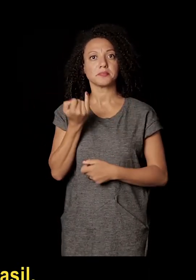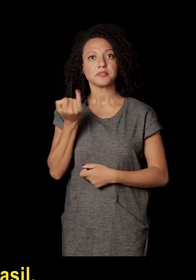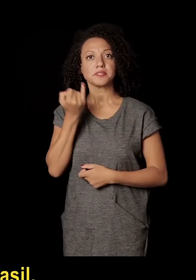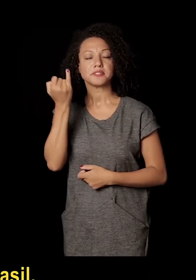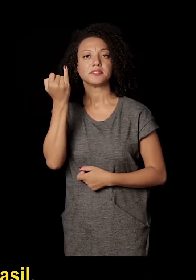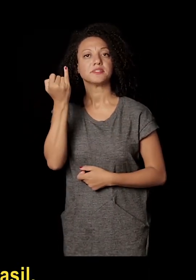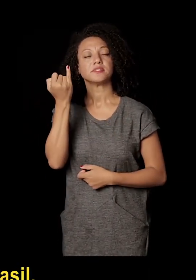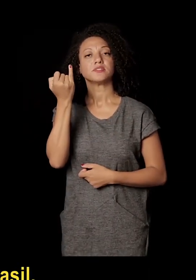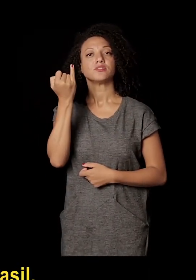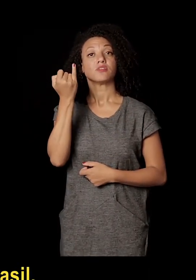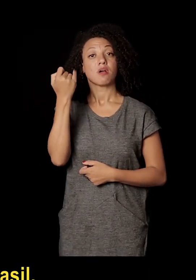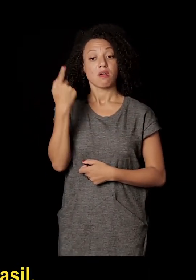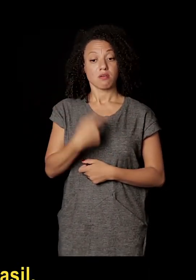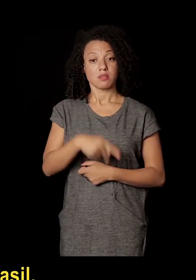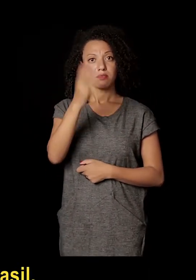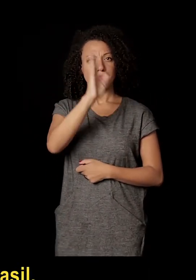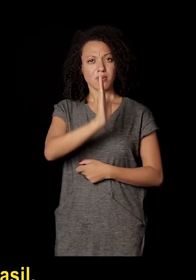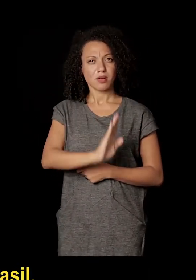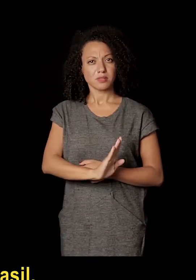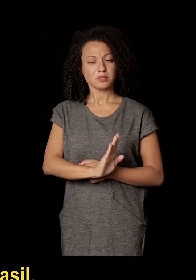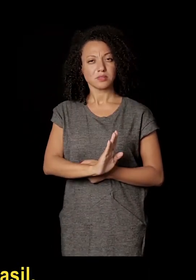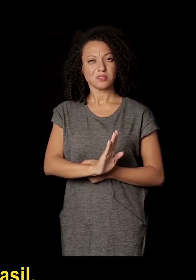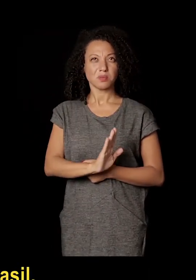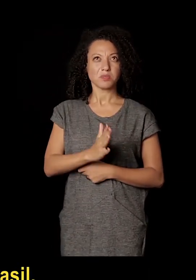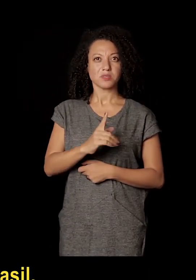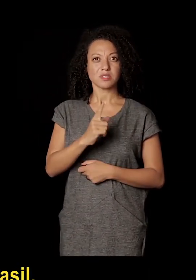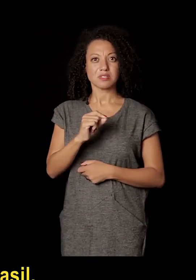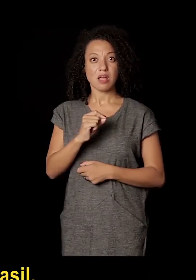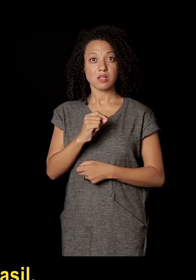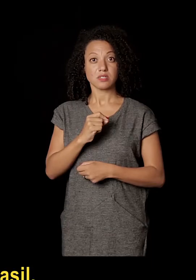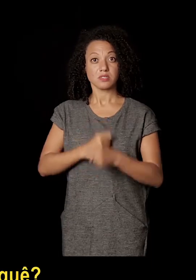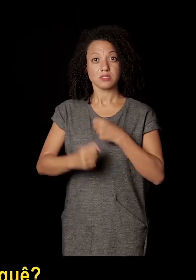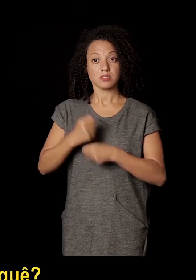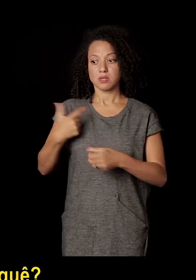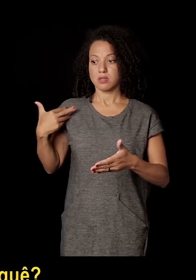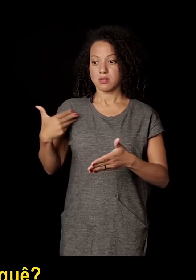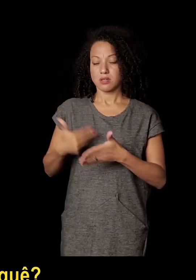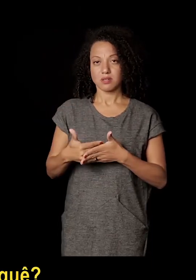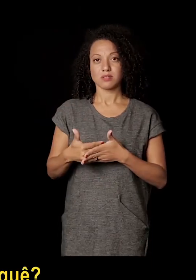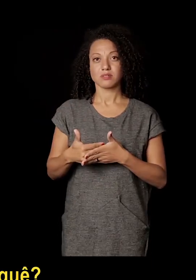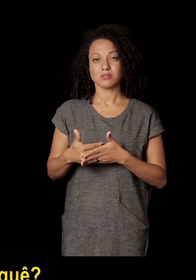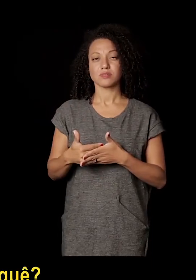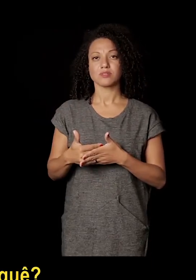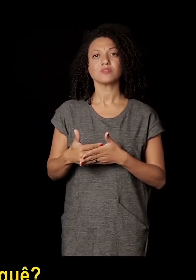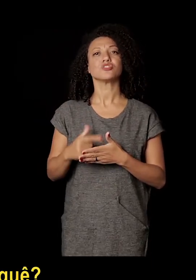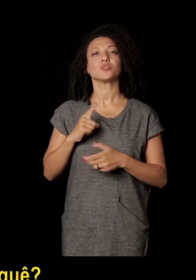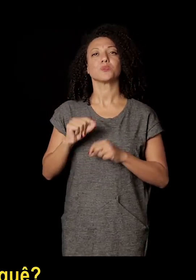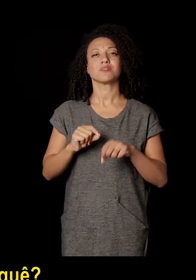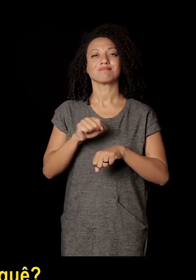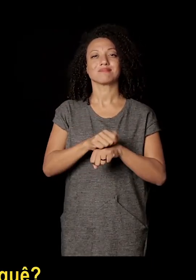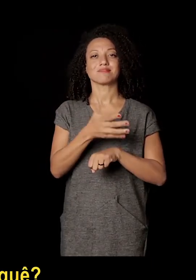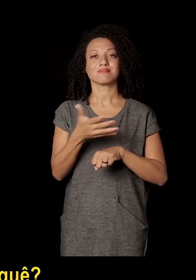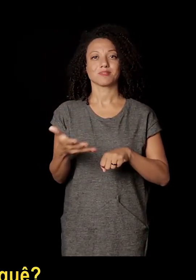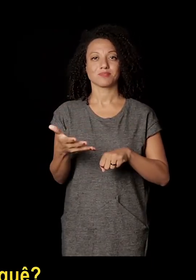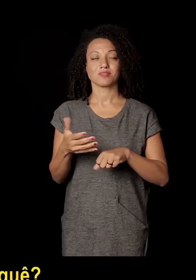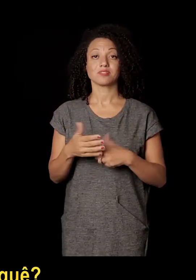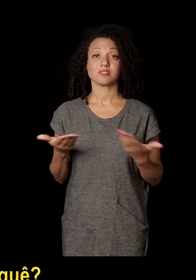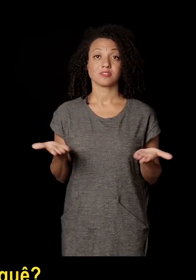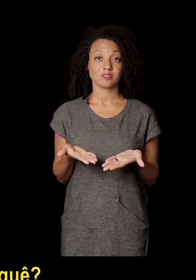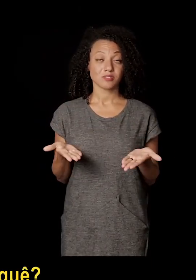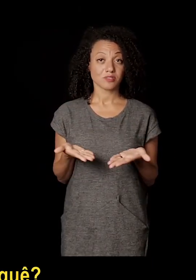plataformas, no Brasil, especialmente, nos últimos 10 anos, a gente estava cercado de quê? De democracia. Então,